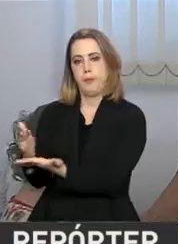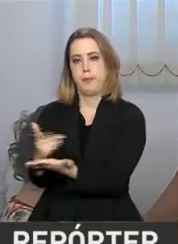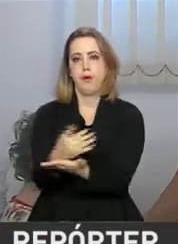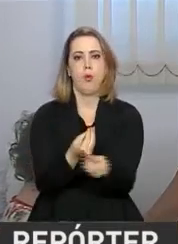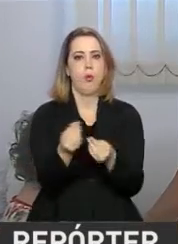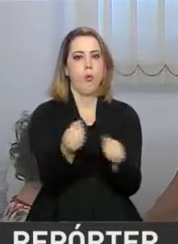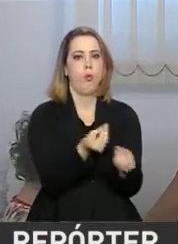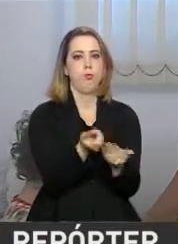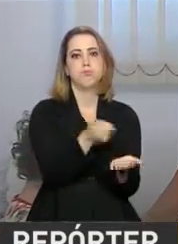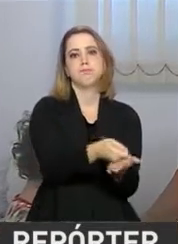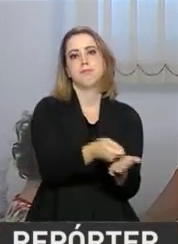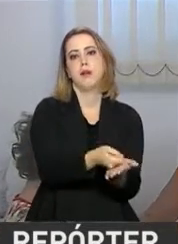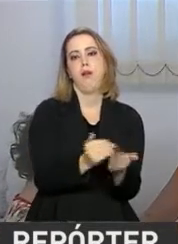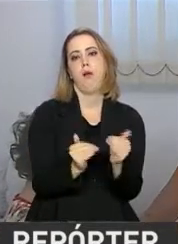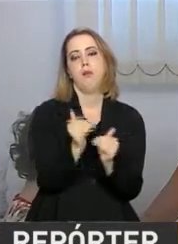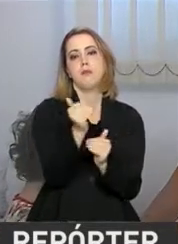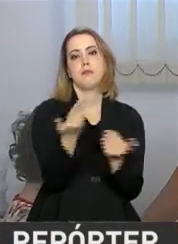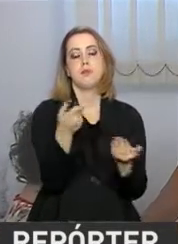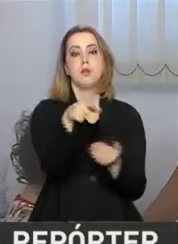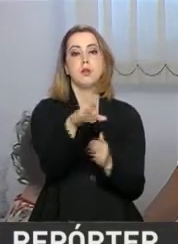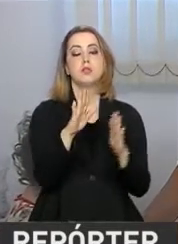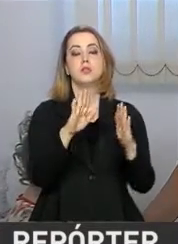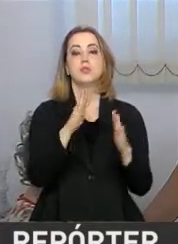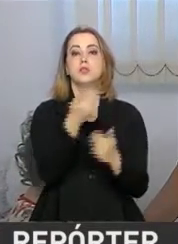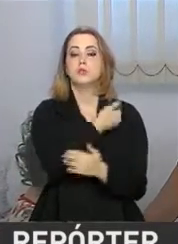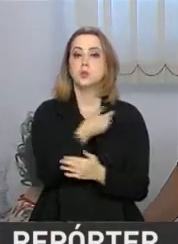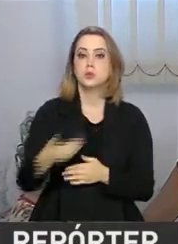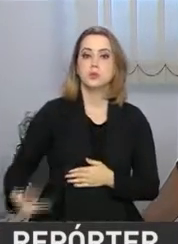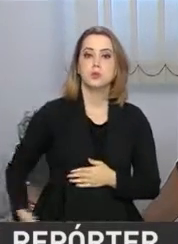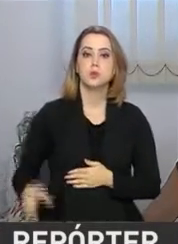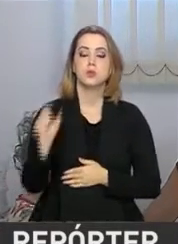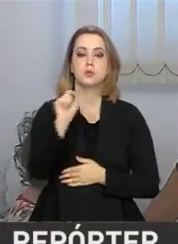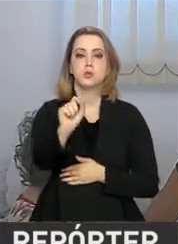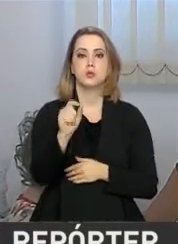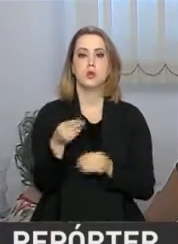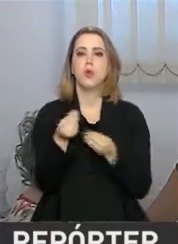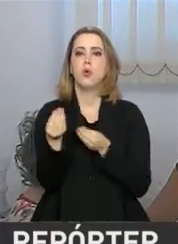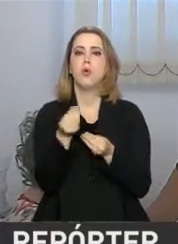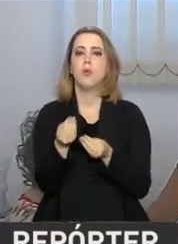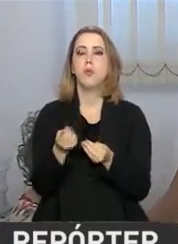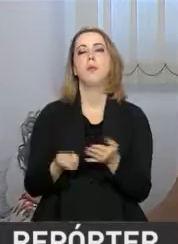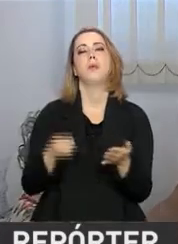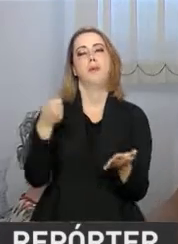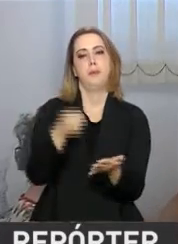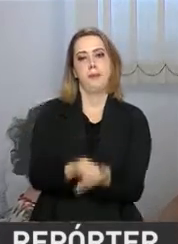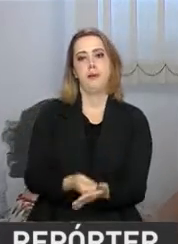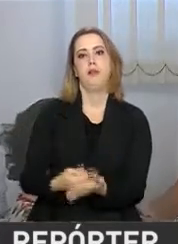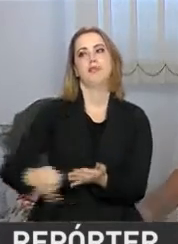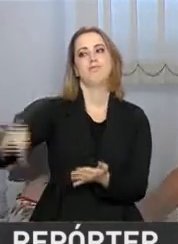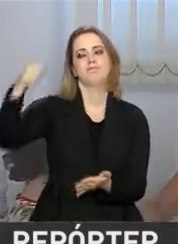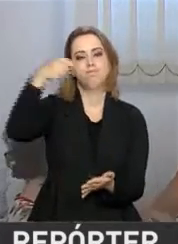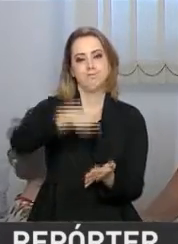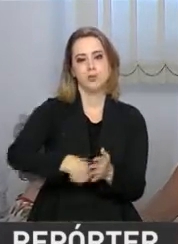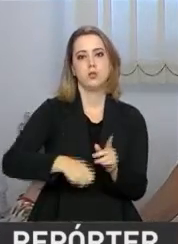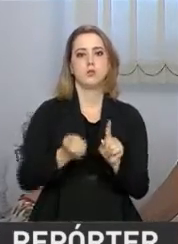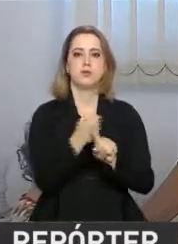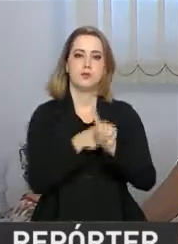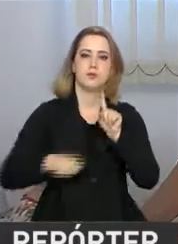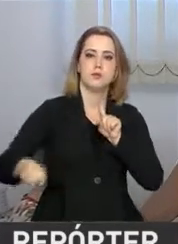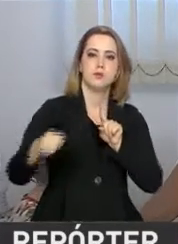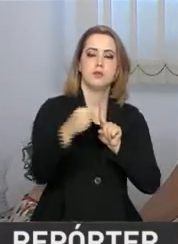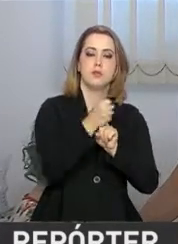algum lugar no caso do estado essa maneira de conseguir mais dinheiro é com mais impostos pagos pela população